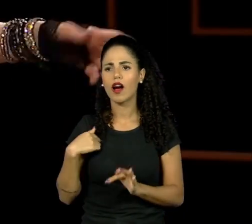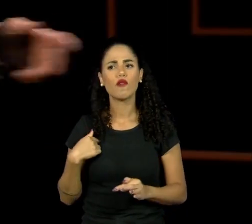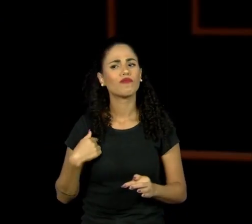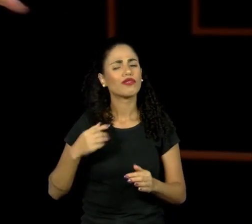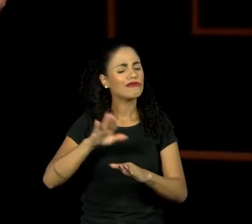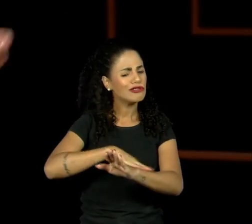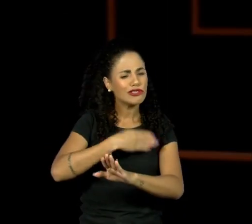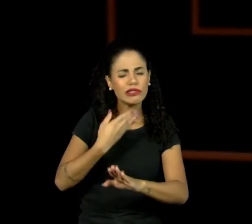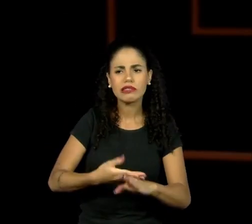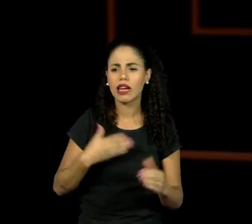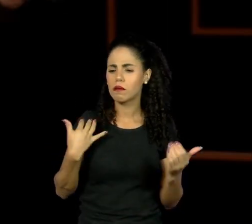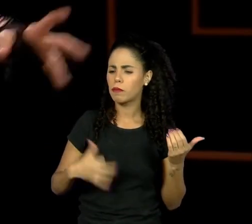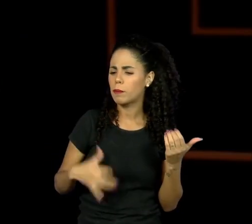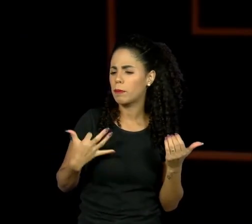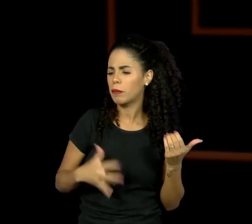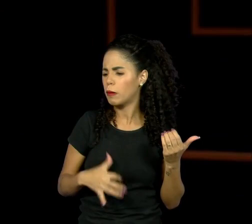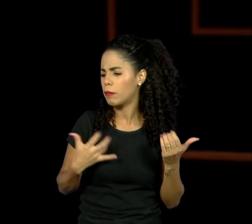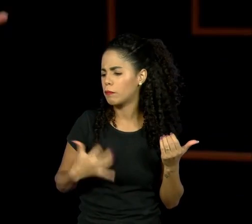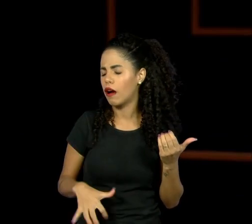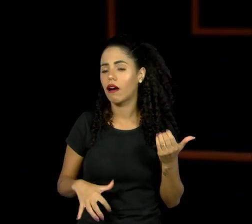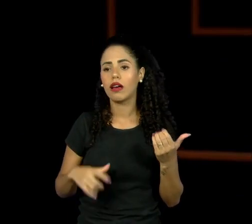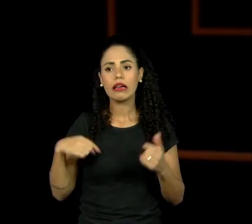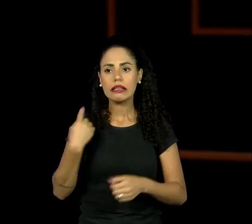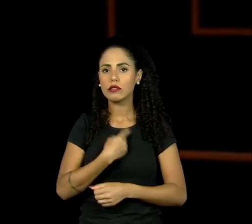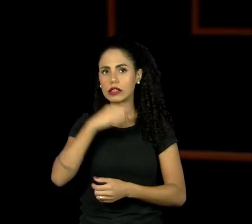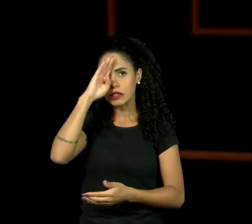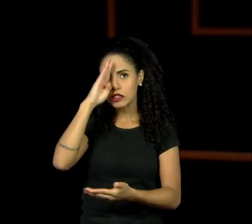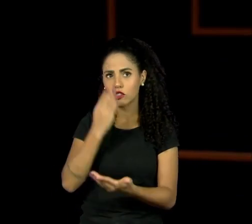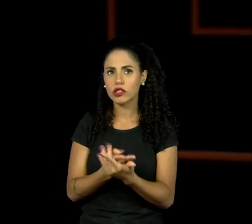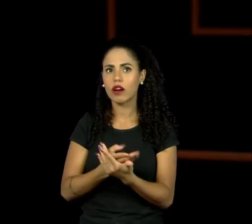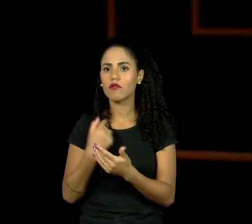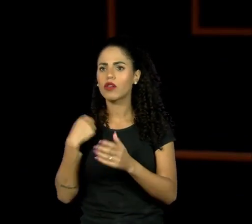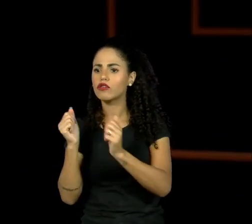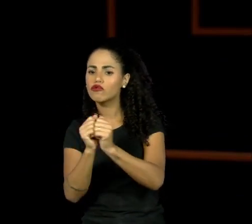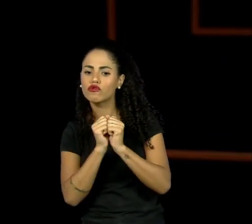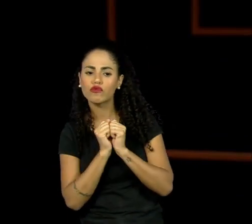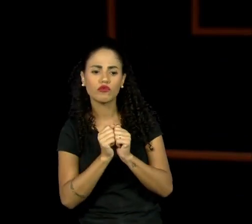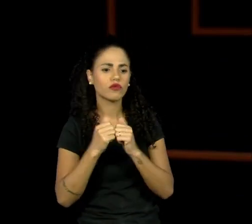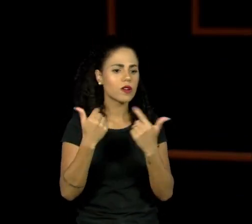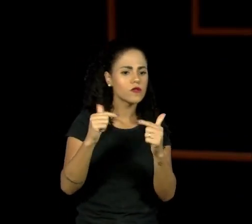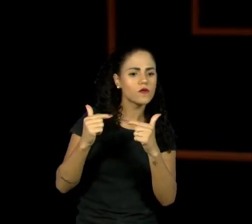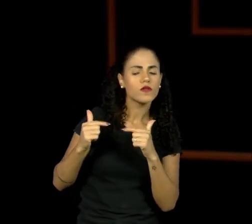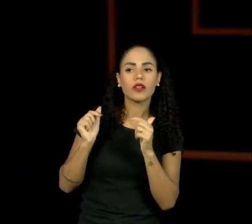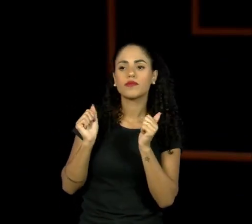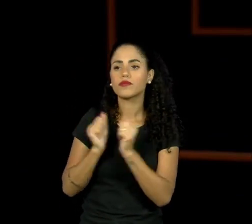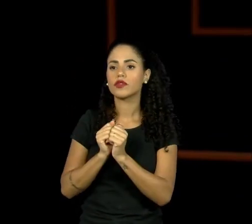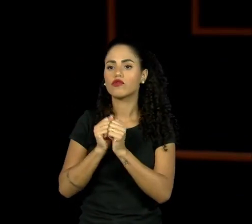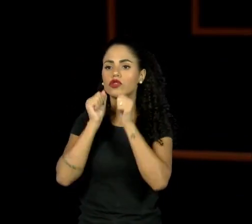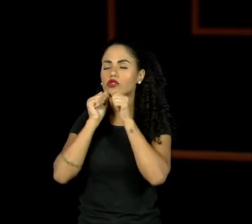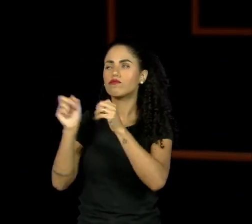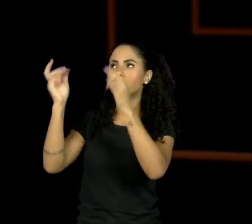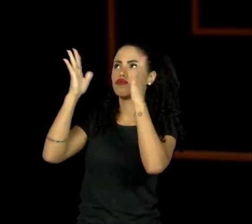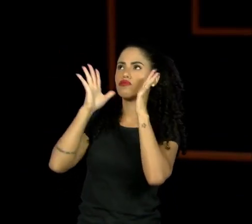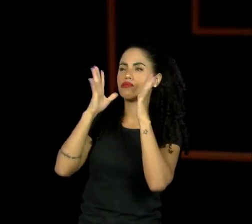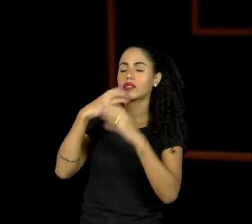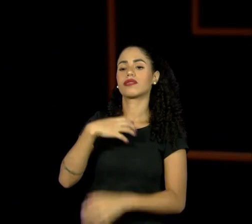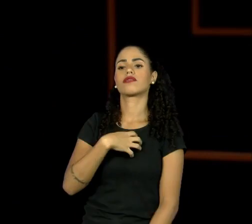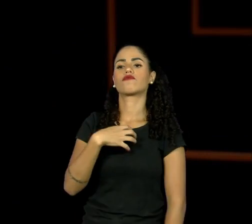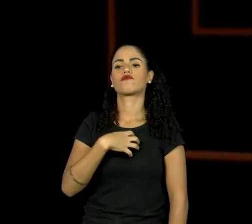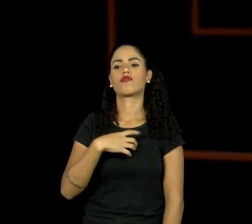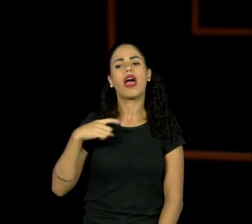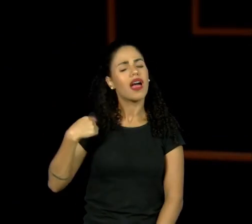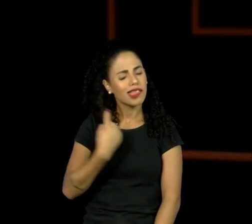inteiro, limpava a casa junto, fazia tudo junto. A gente acreditava o seguinte, vamos fazer tudo junto, ficar em paz, porque isso vai trazer bênção. E trouxe. A gente